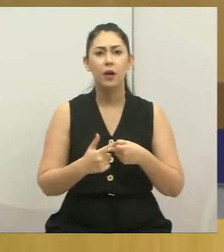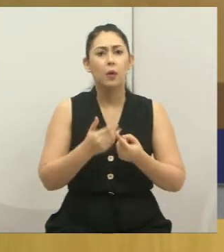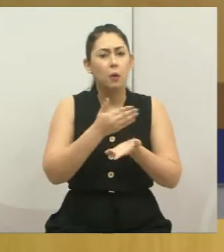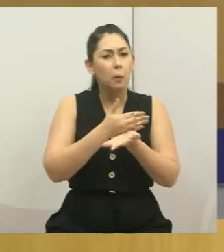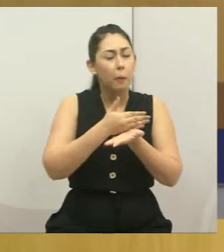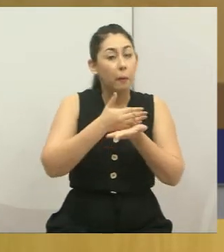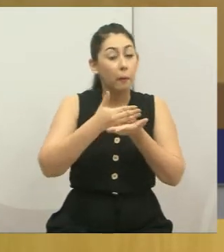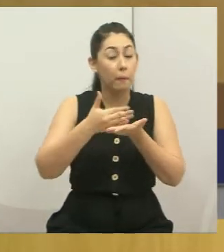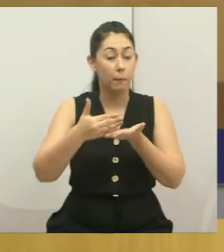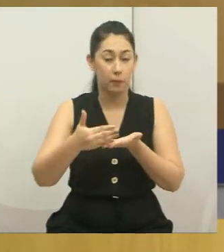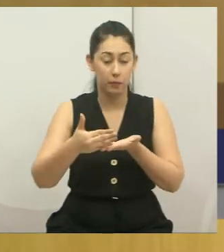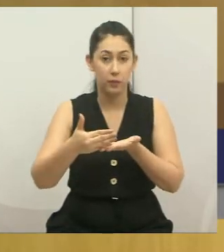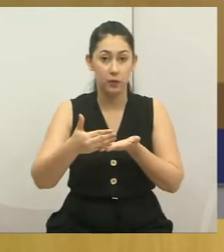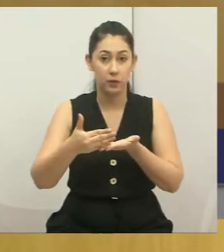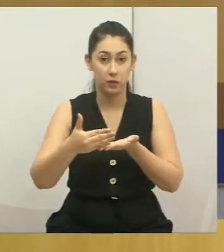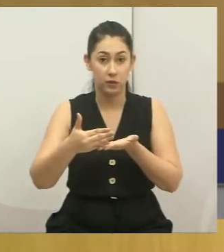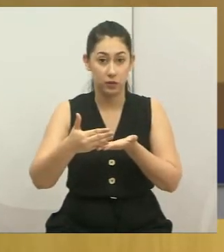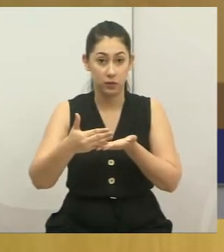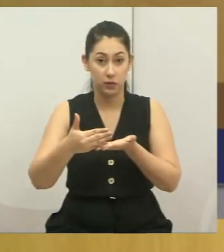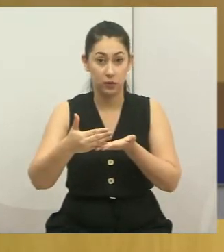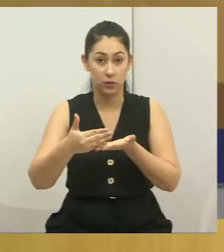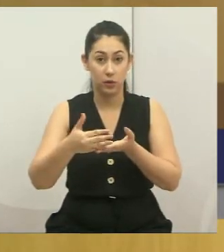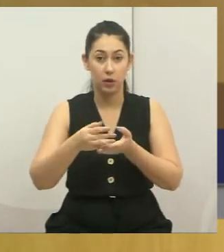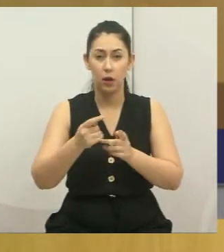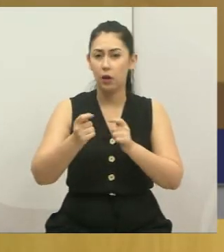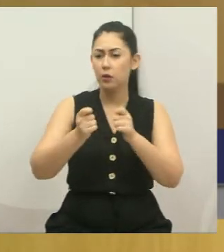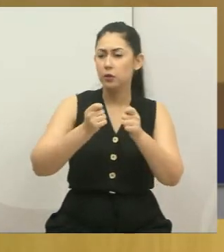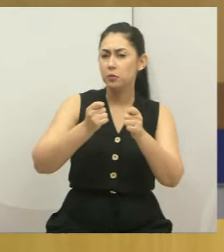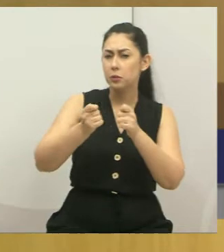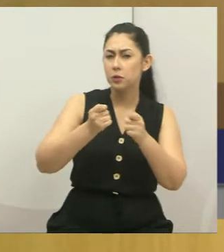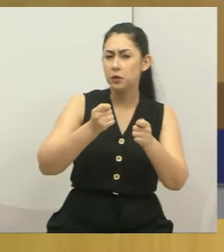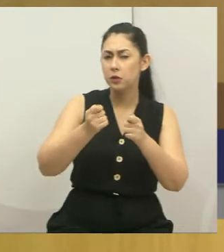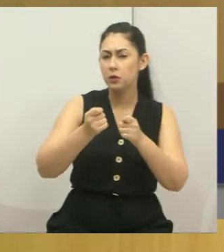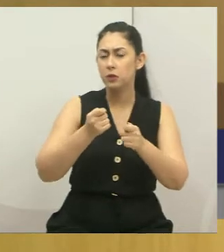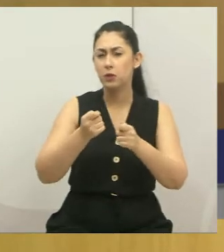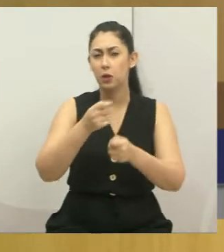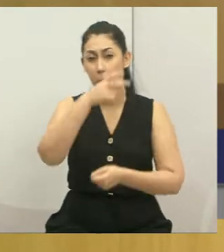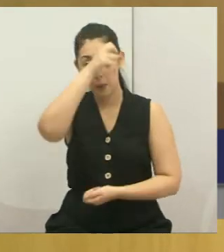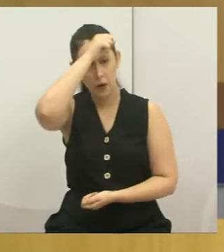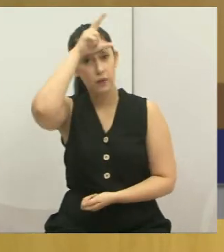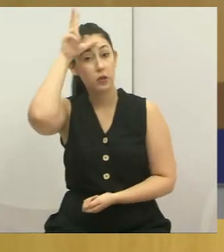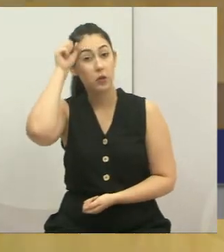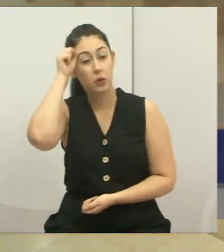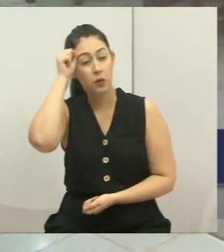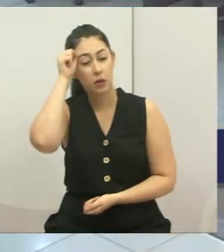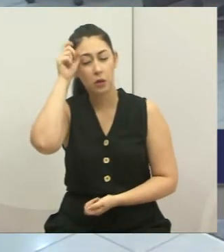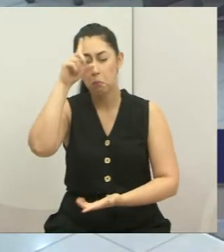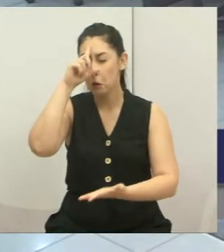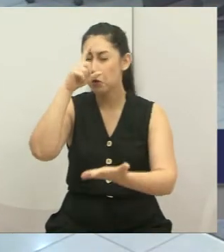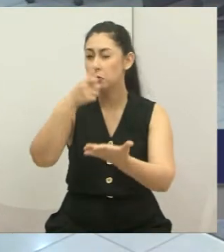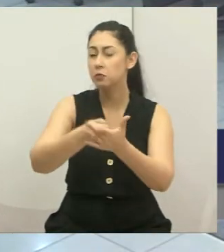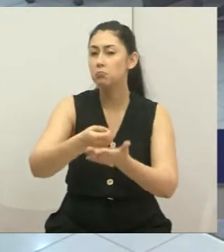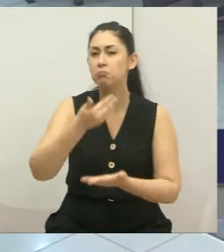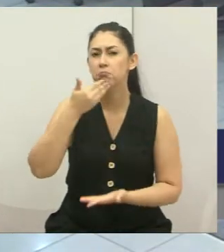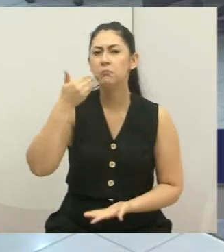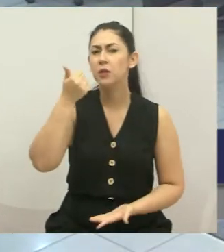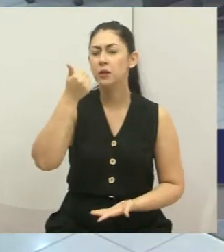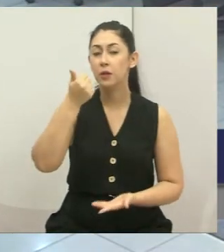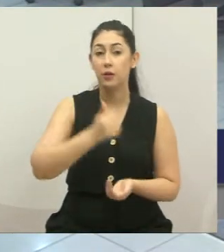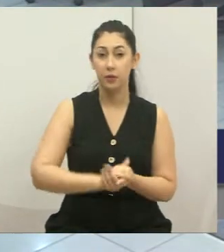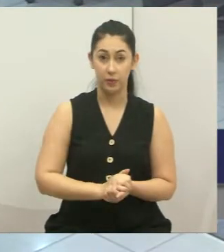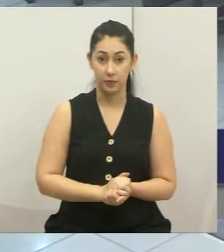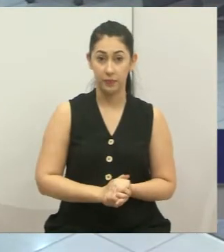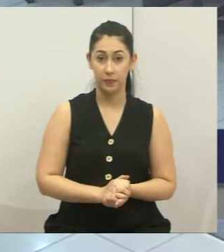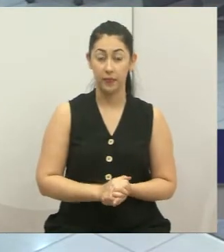e que direciona a administração pública a tomar as melhores decisões, uma vez